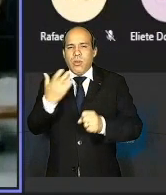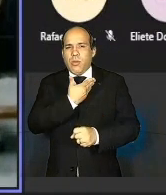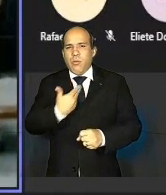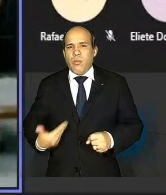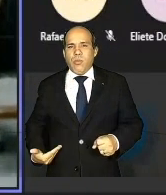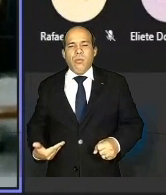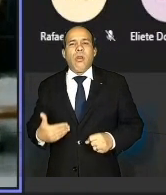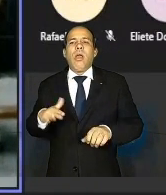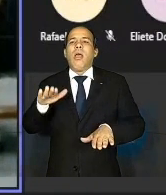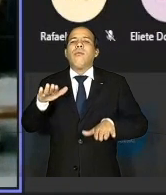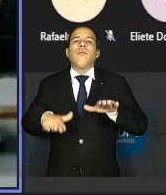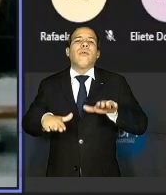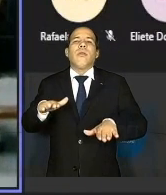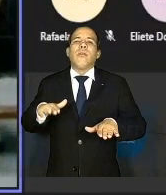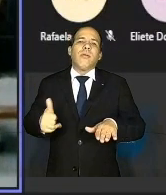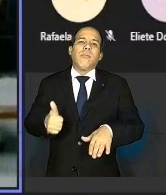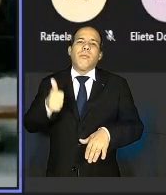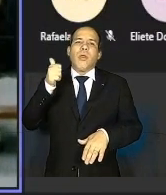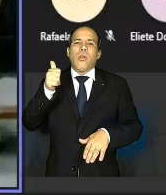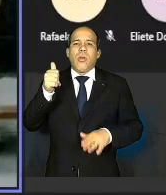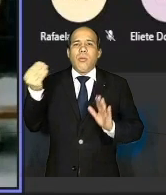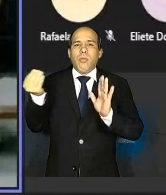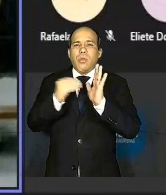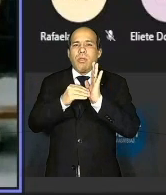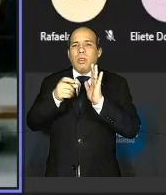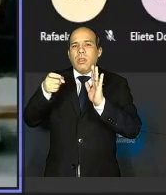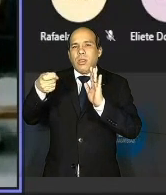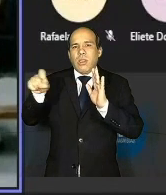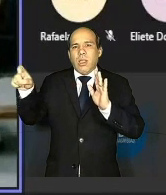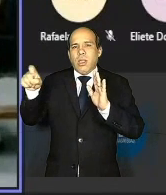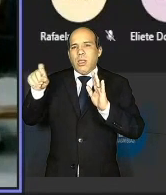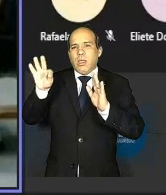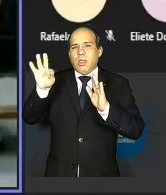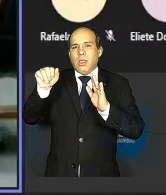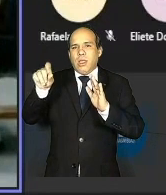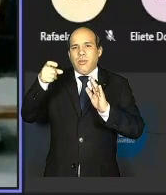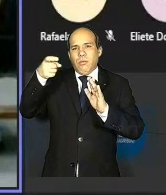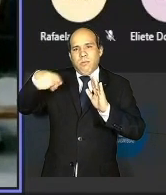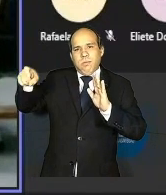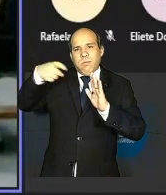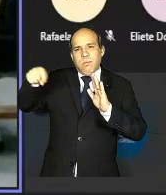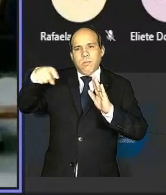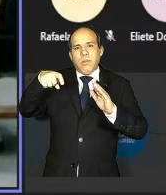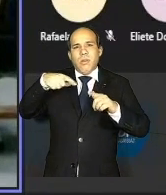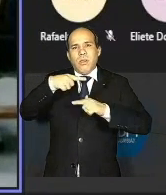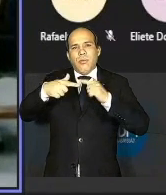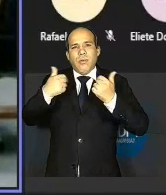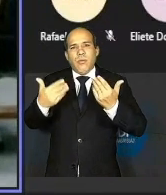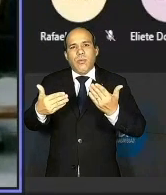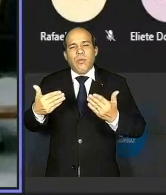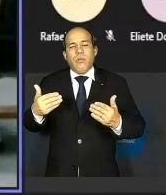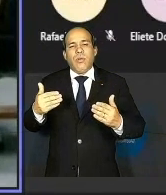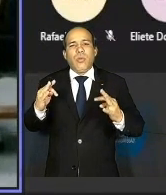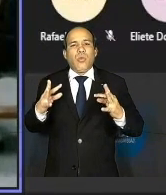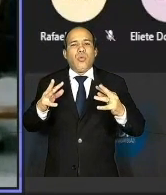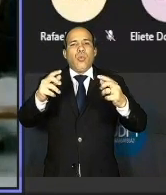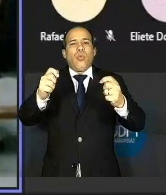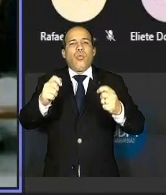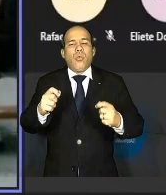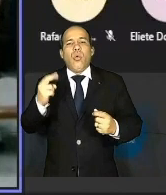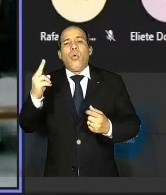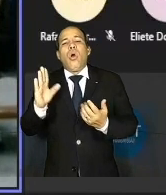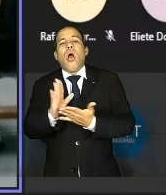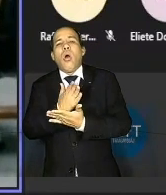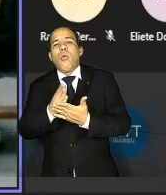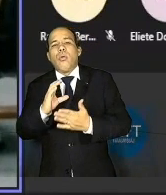com o poder público, em determinadas situações é preferível instituir uma taxa para custeio do serviço público específico e divisível, em